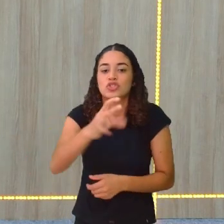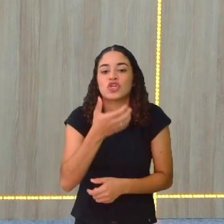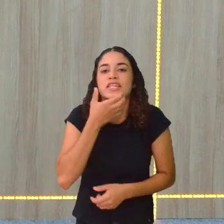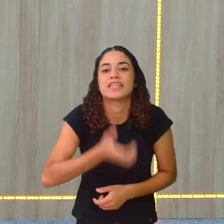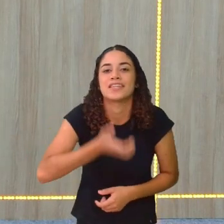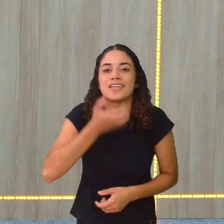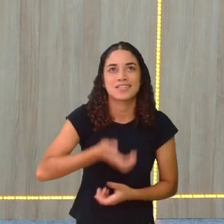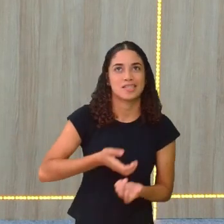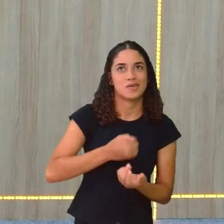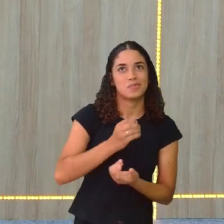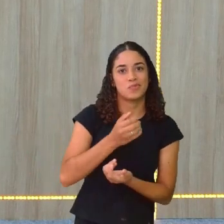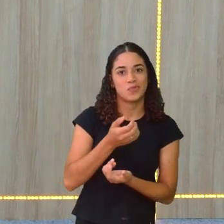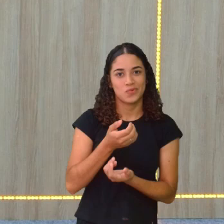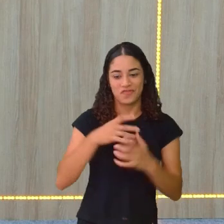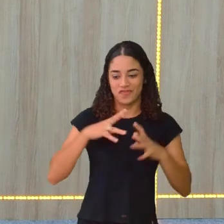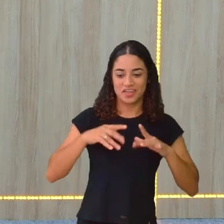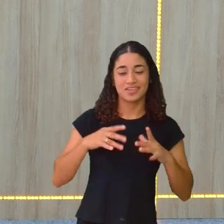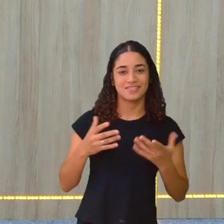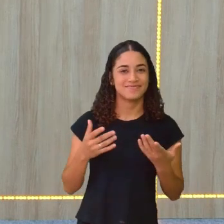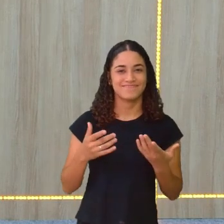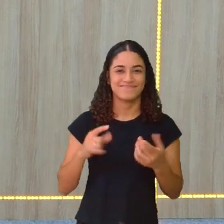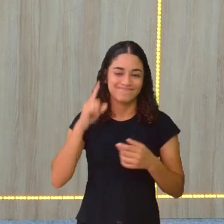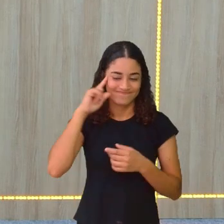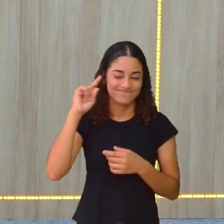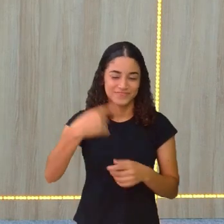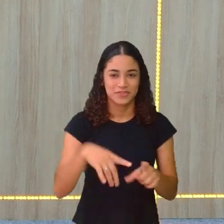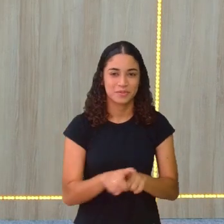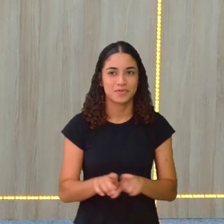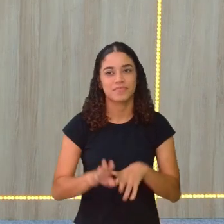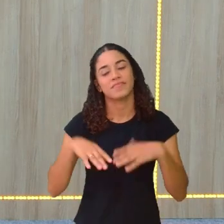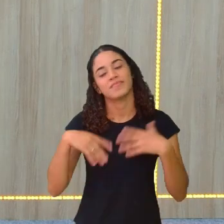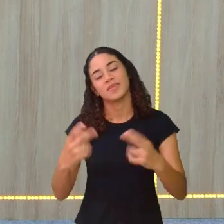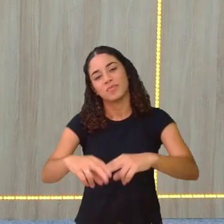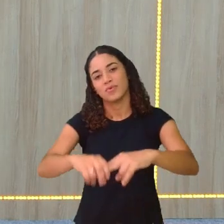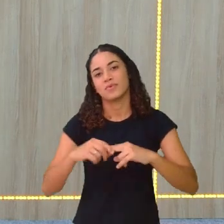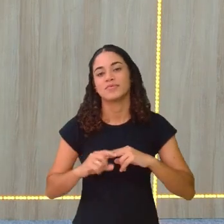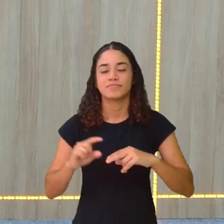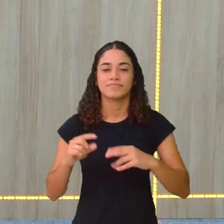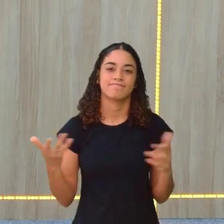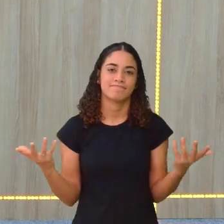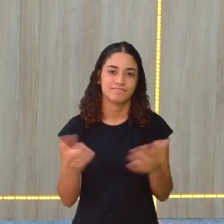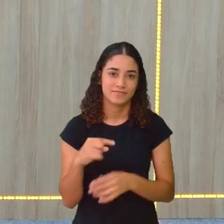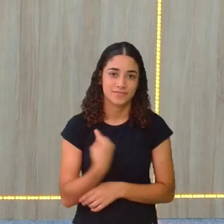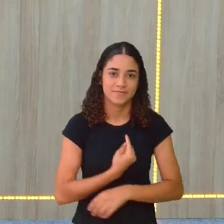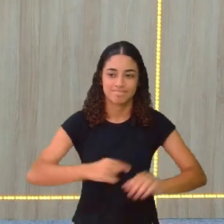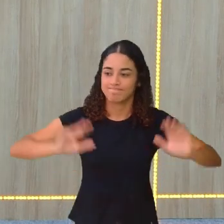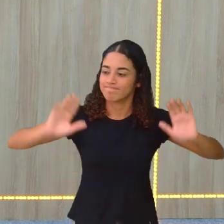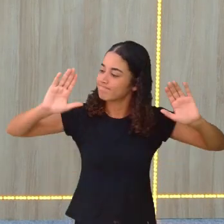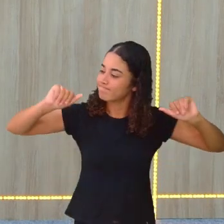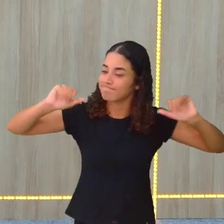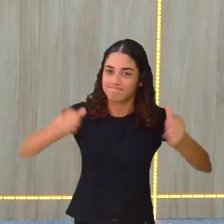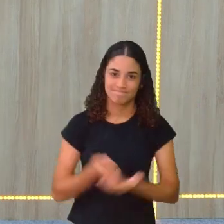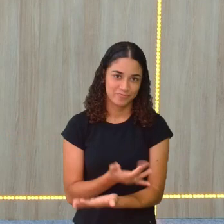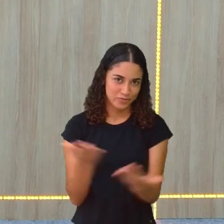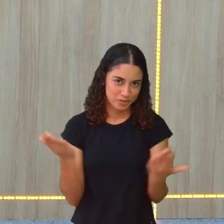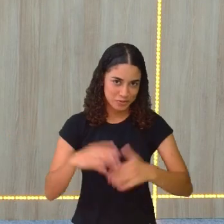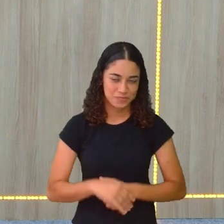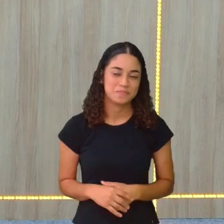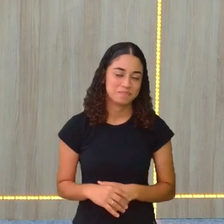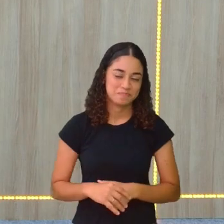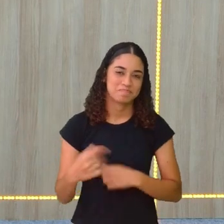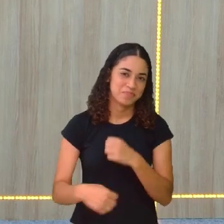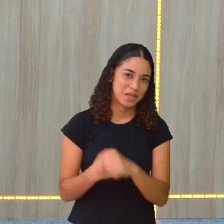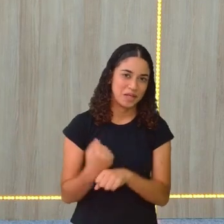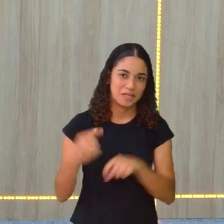Quanto mais no feriado de Natal, né? Então, nesse sentido, a gente se despede de vocês, desse